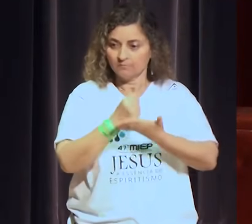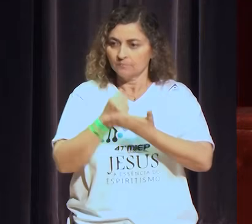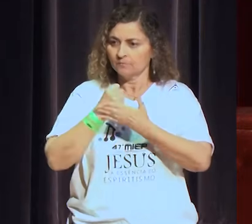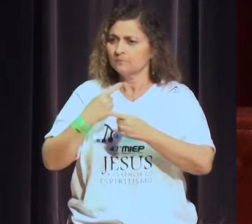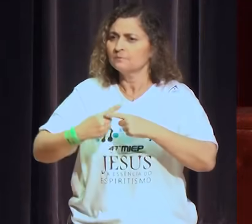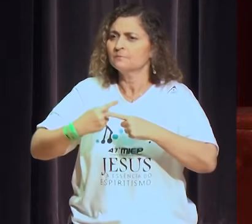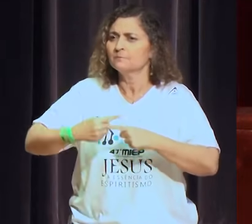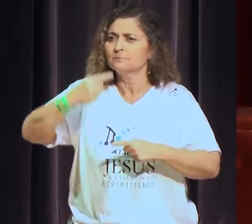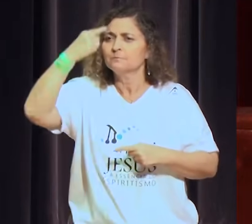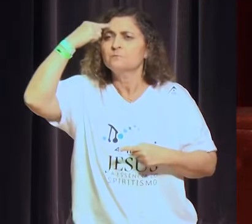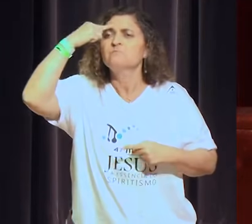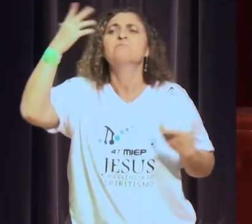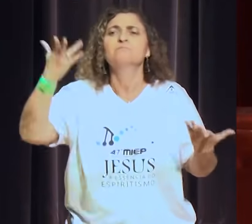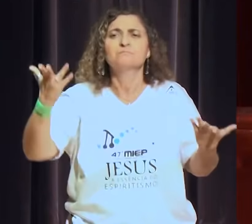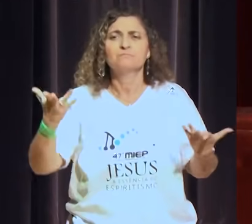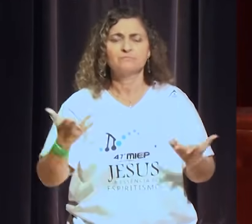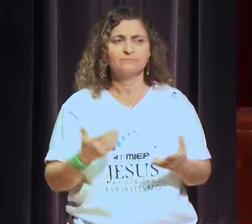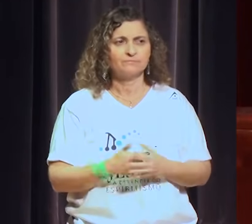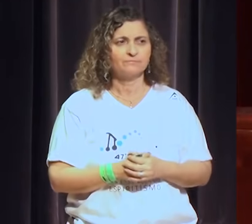porquê.